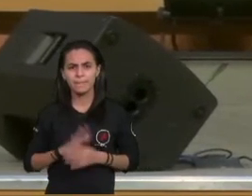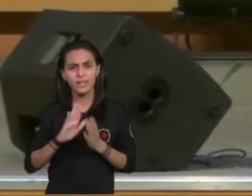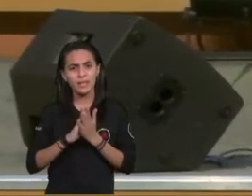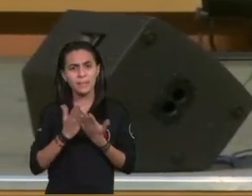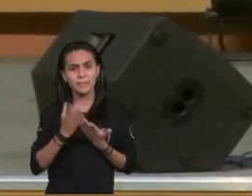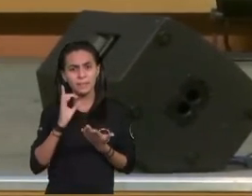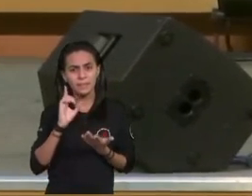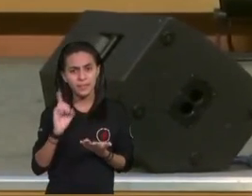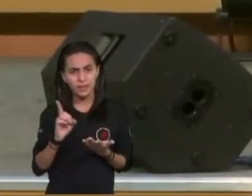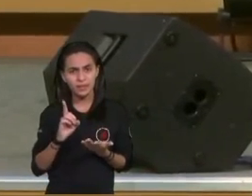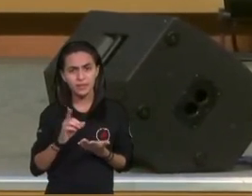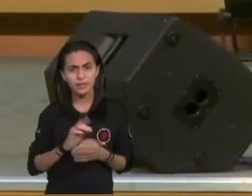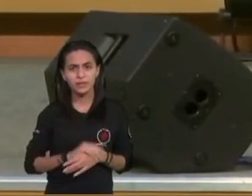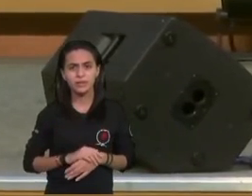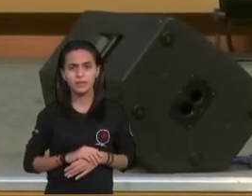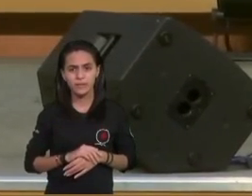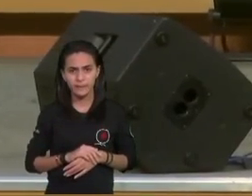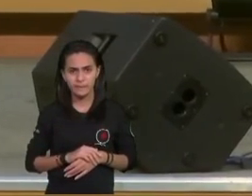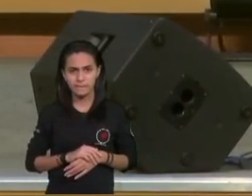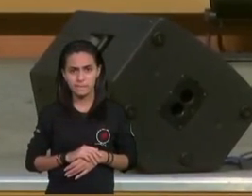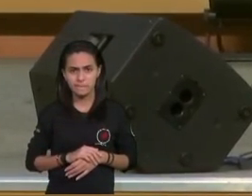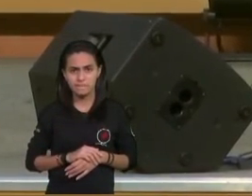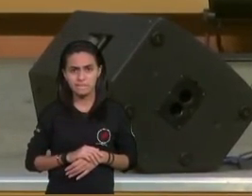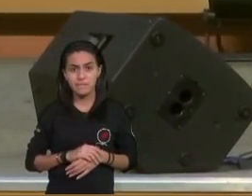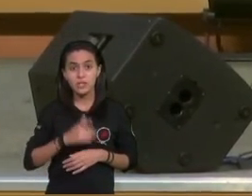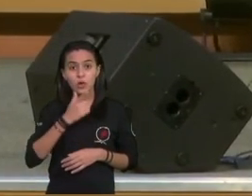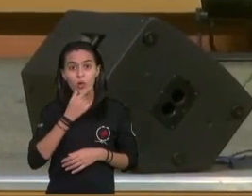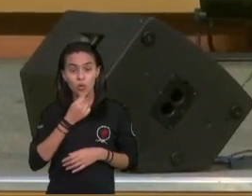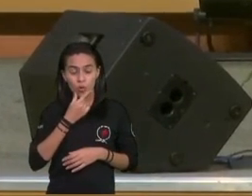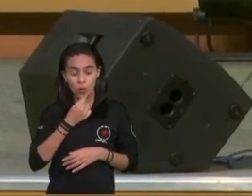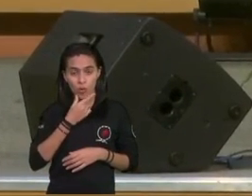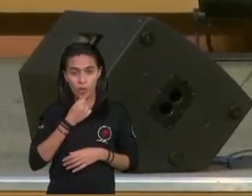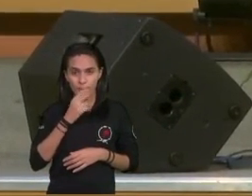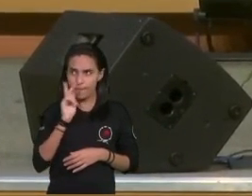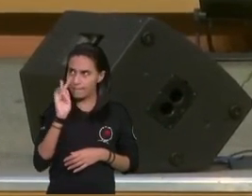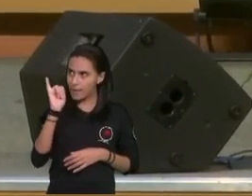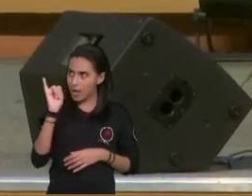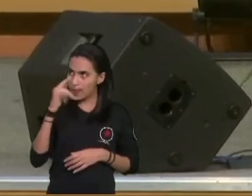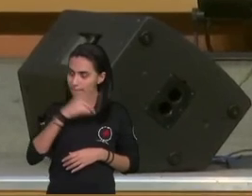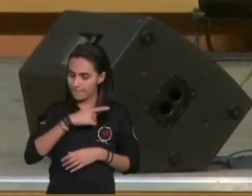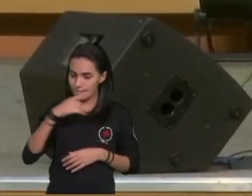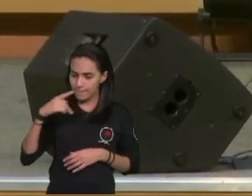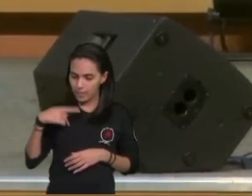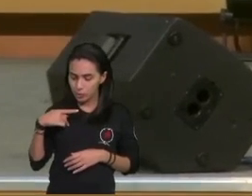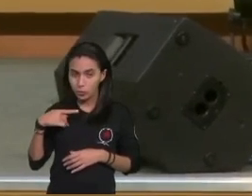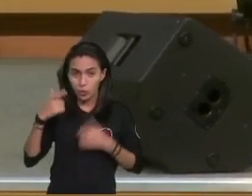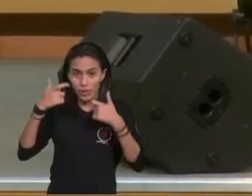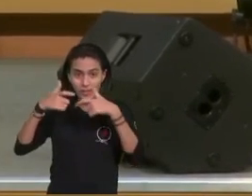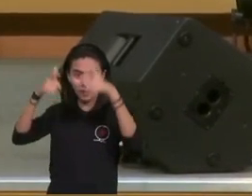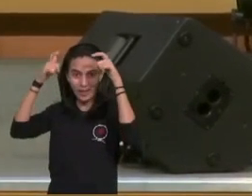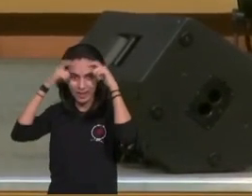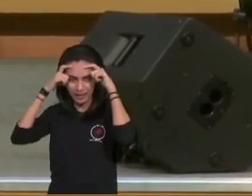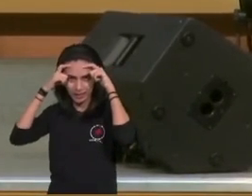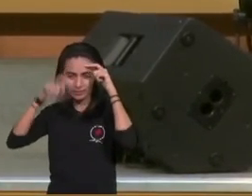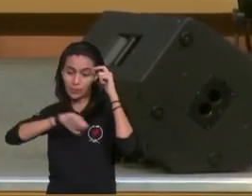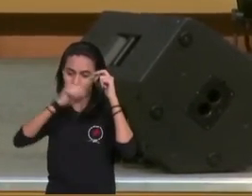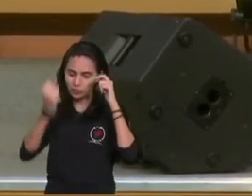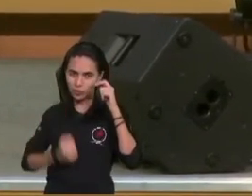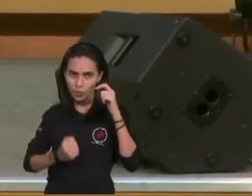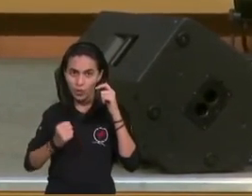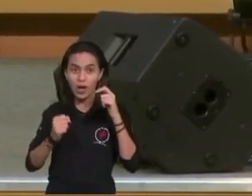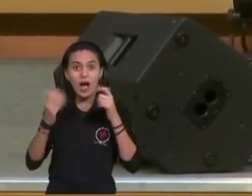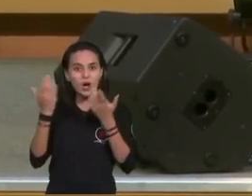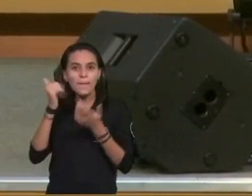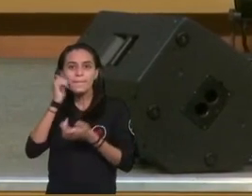Bíblia é usado masculino para comparar com Deus Pai pastor errei e é usado